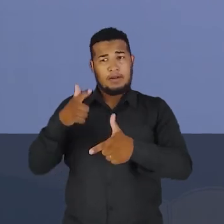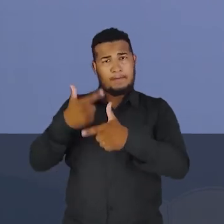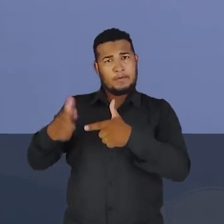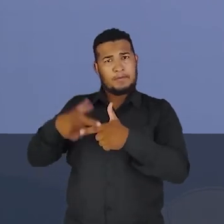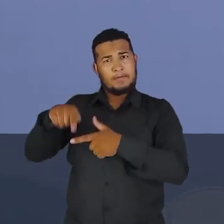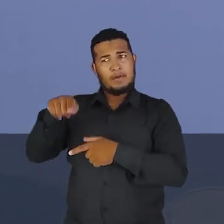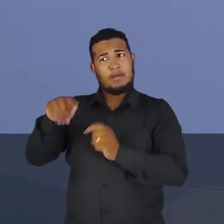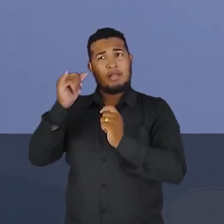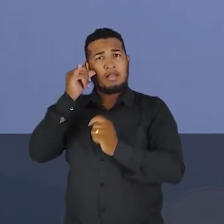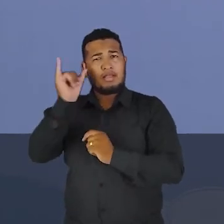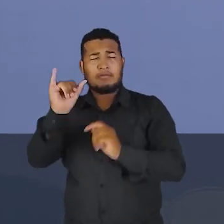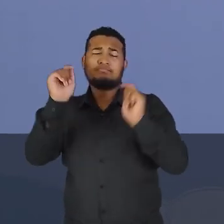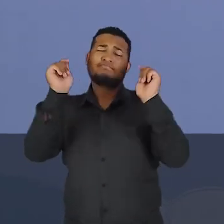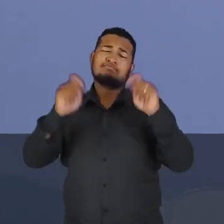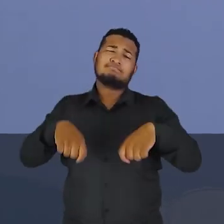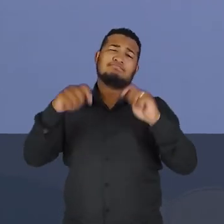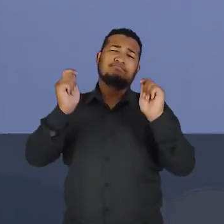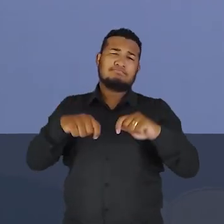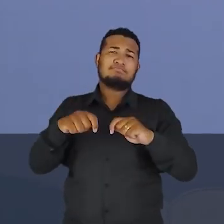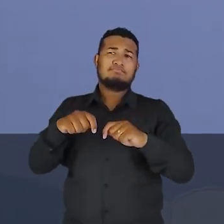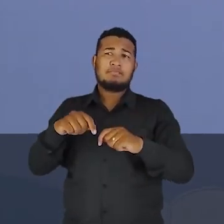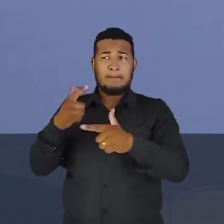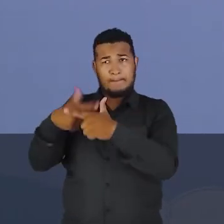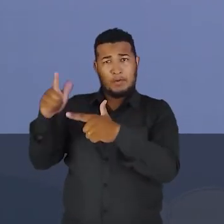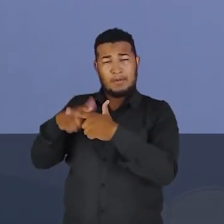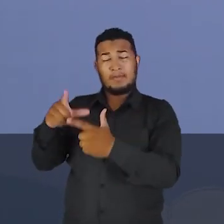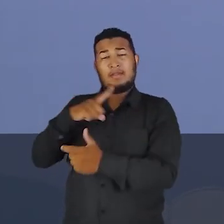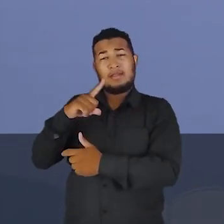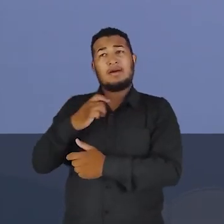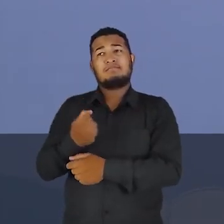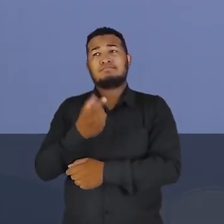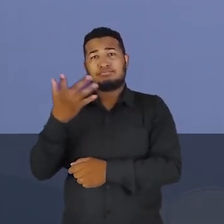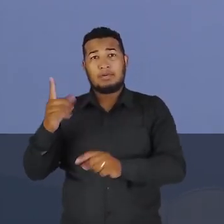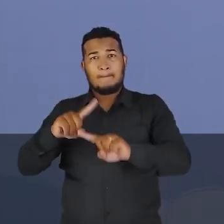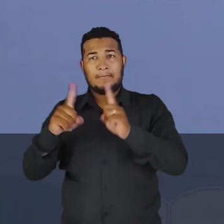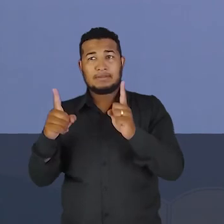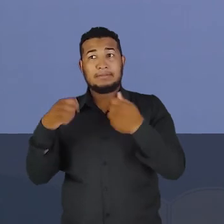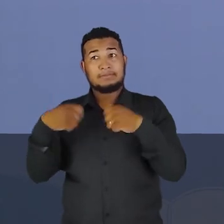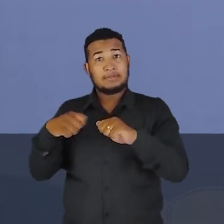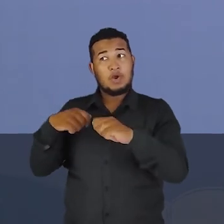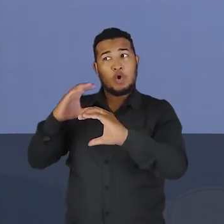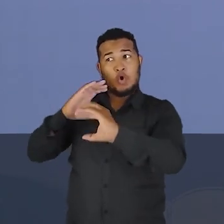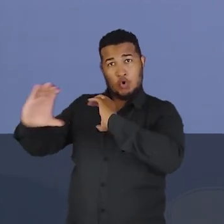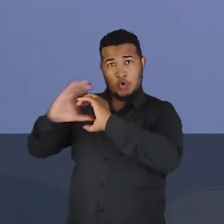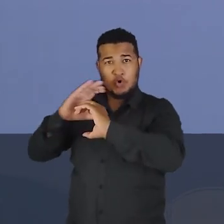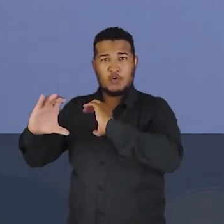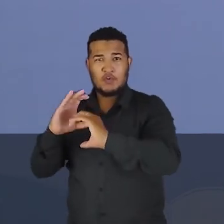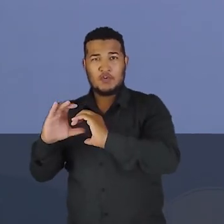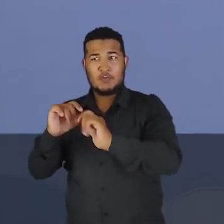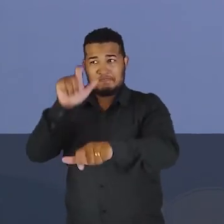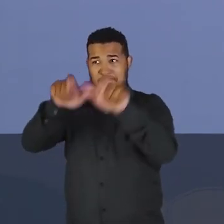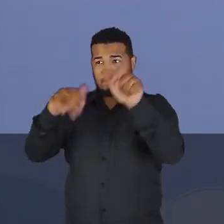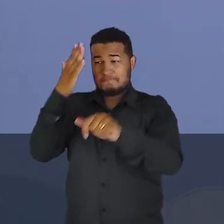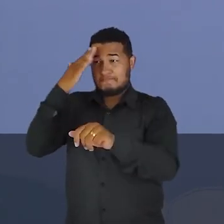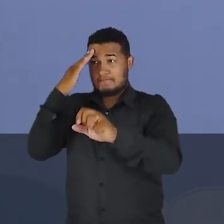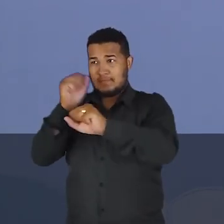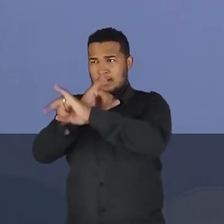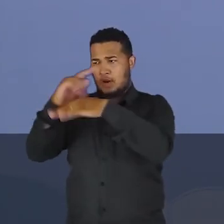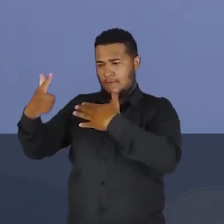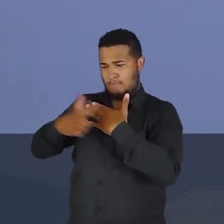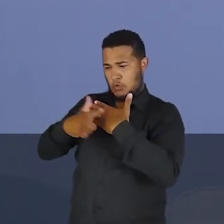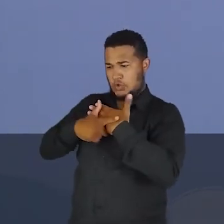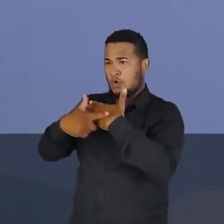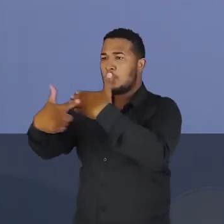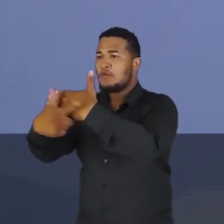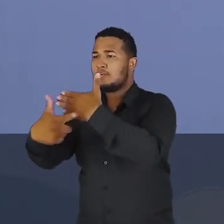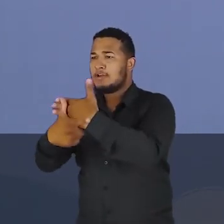pode ser evitada. Crises familiares existem, mas é necessário, se houver comunicação, se as pessoas entenderem que seus papéis são